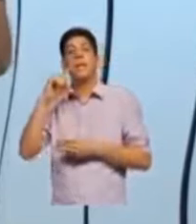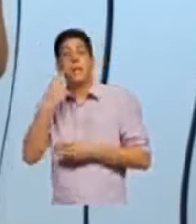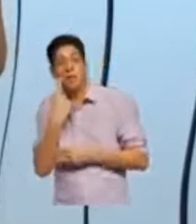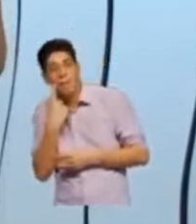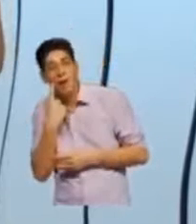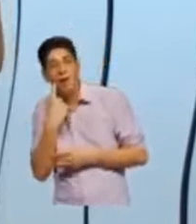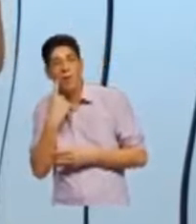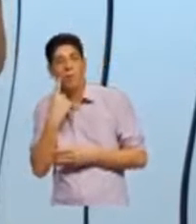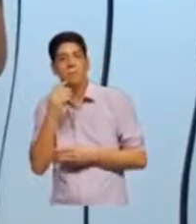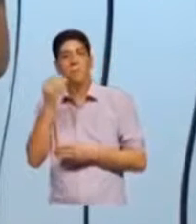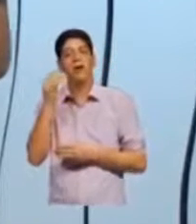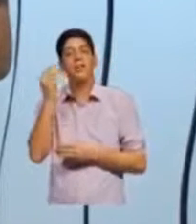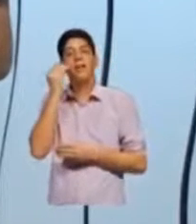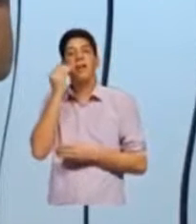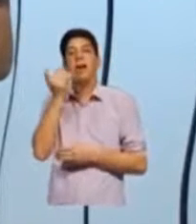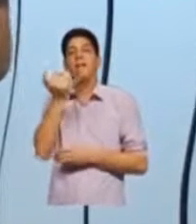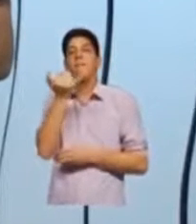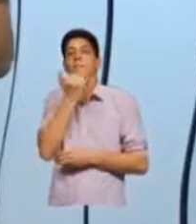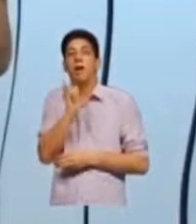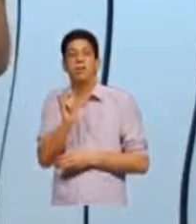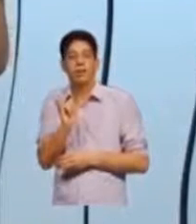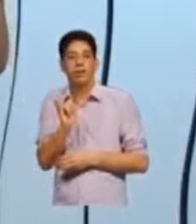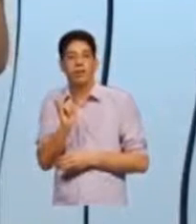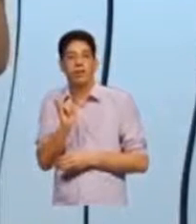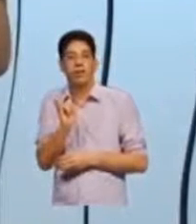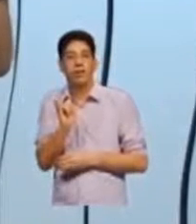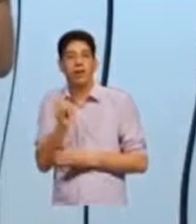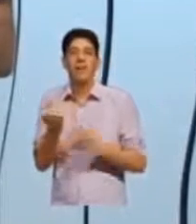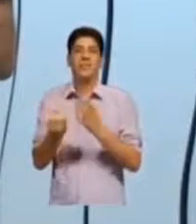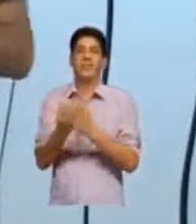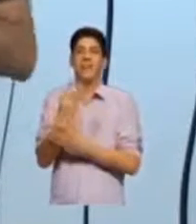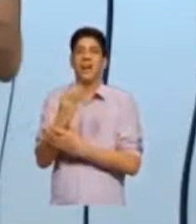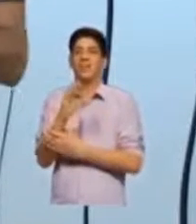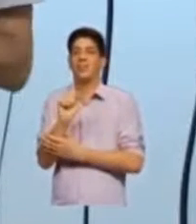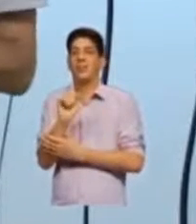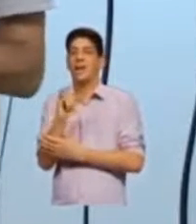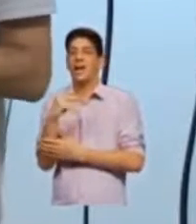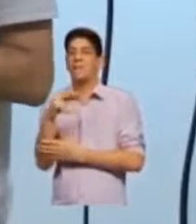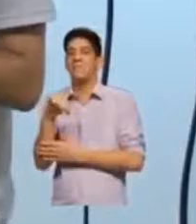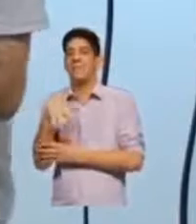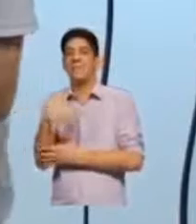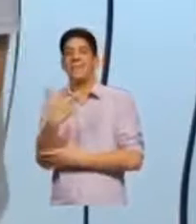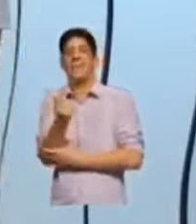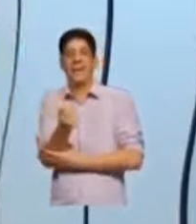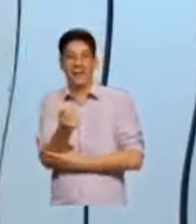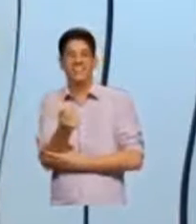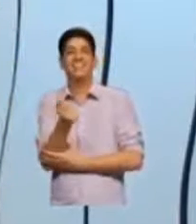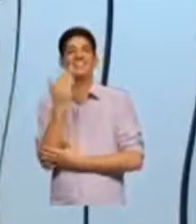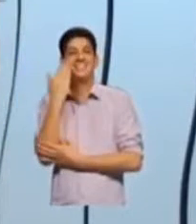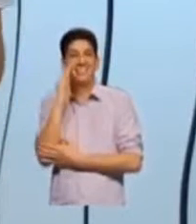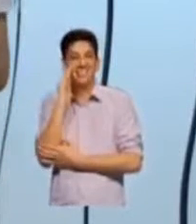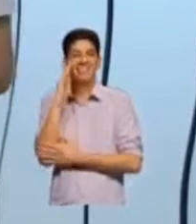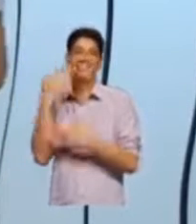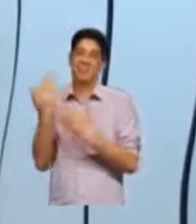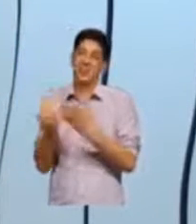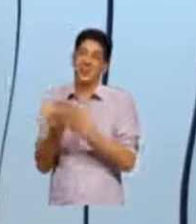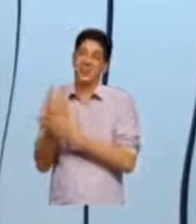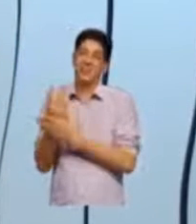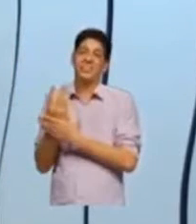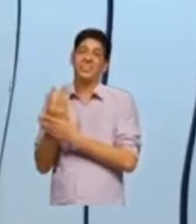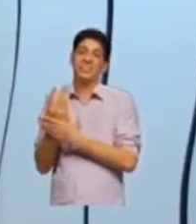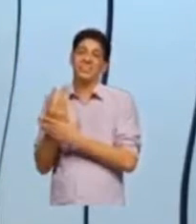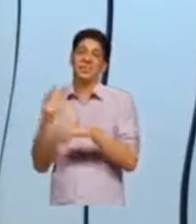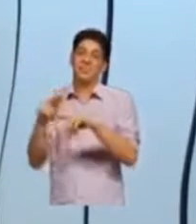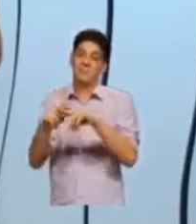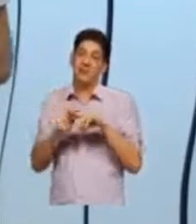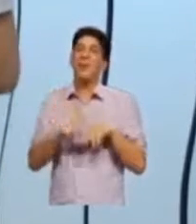combater os sintomas. Daí surgiu a caipirinha. Então, a origem da caipirinha, acreditam-se que seja